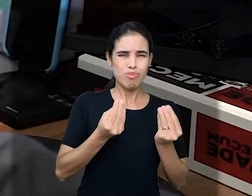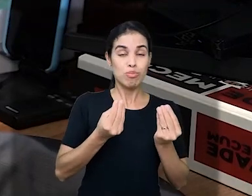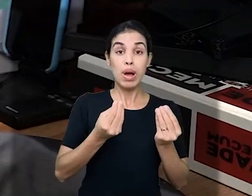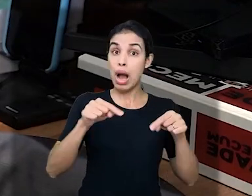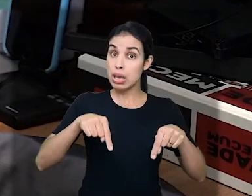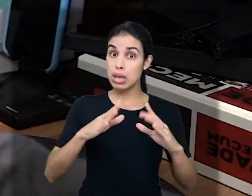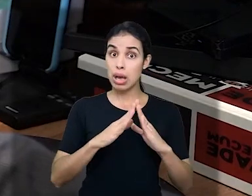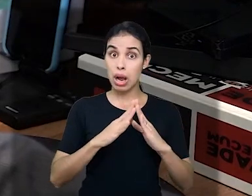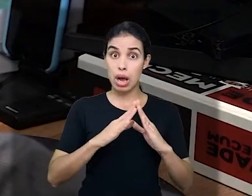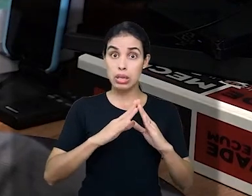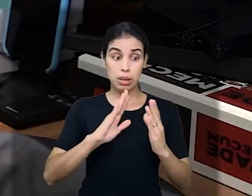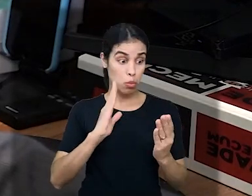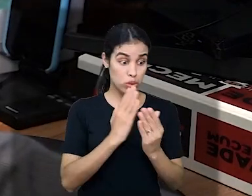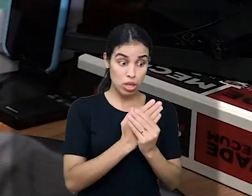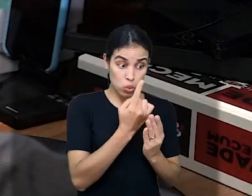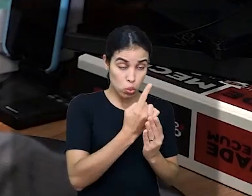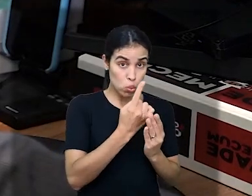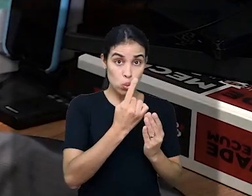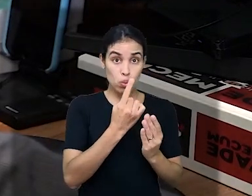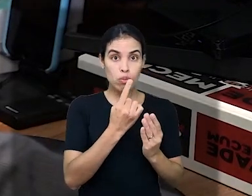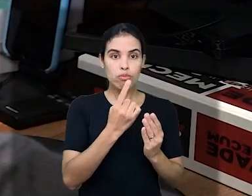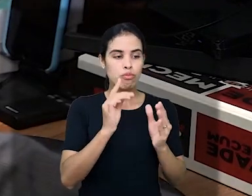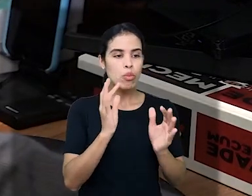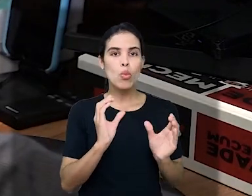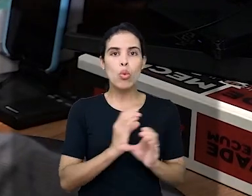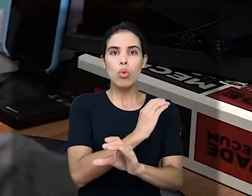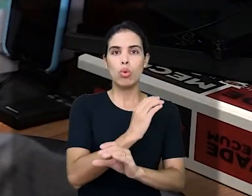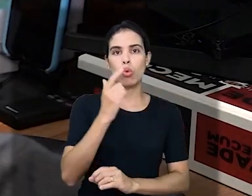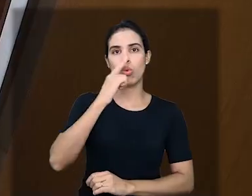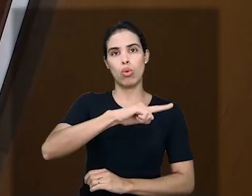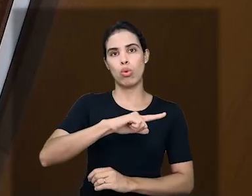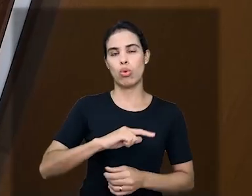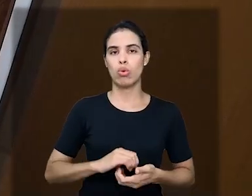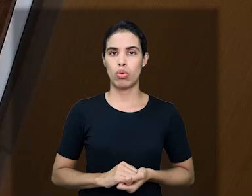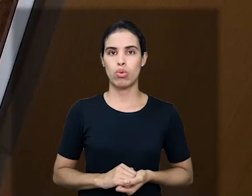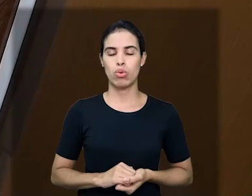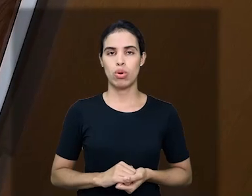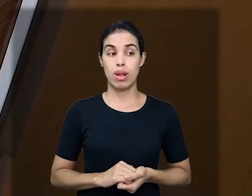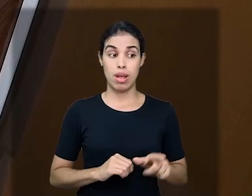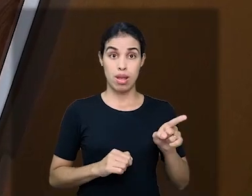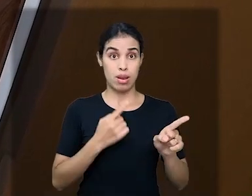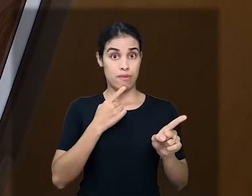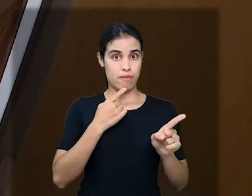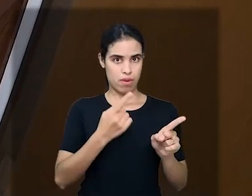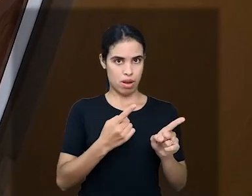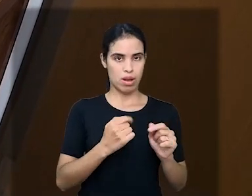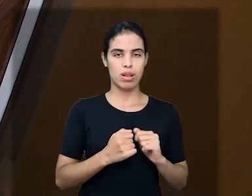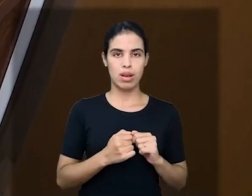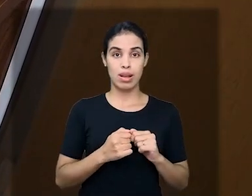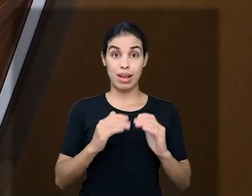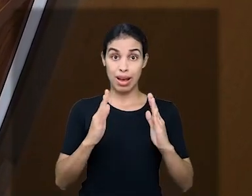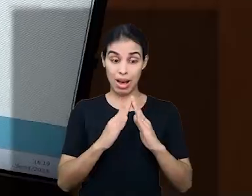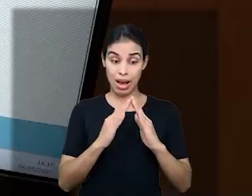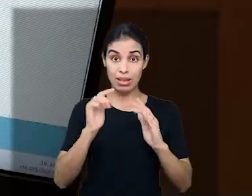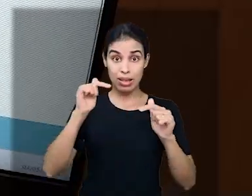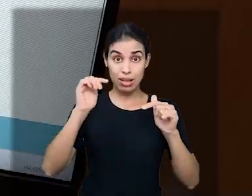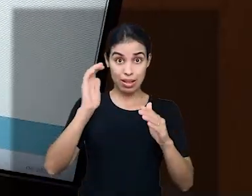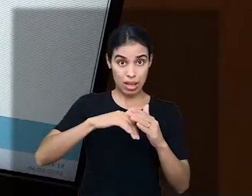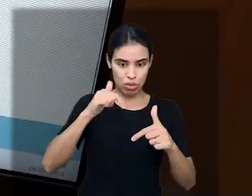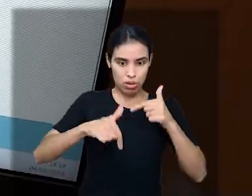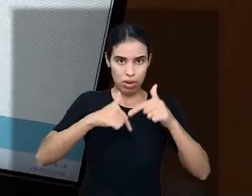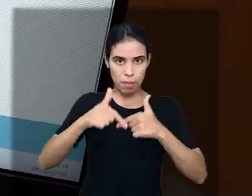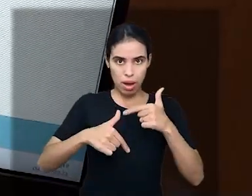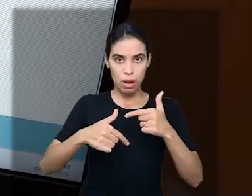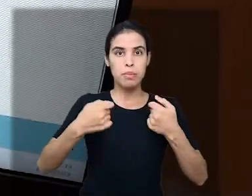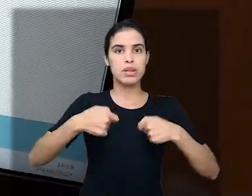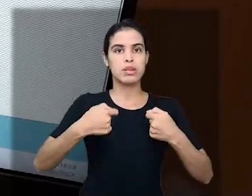eu ter essa flexibilidade, faz com que eu acabe rendendo mais. Rafael conta que o segredo para ter sucesso no home office é